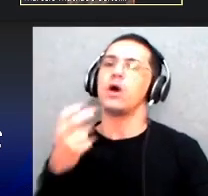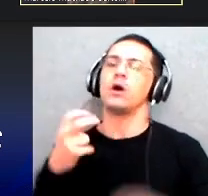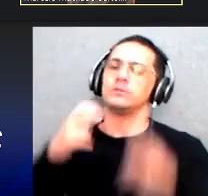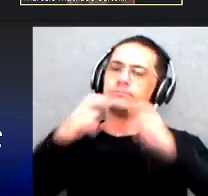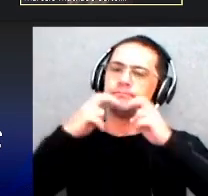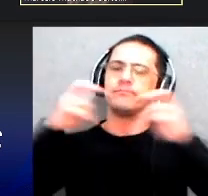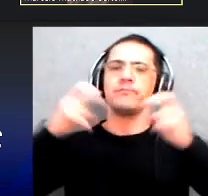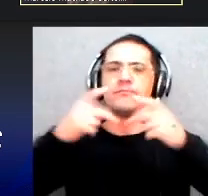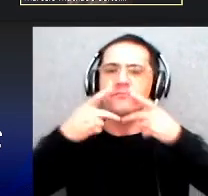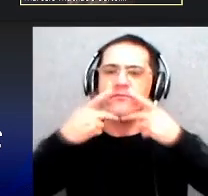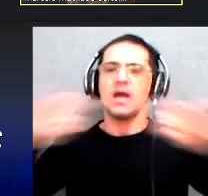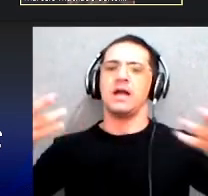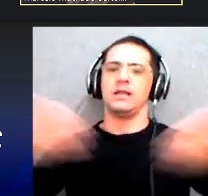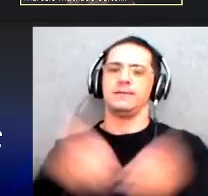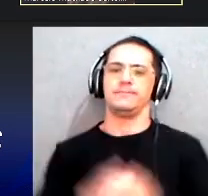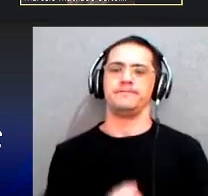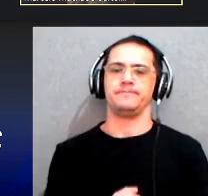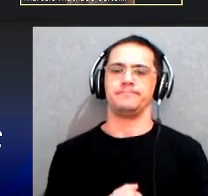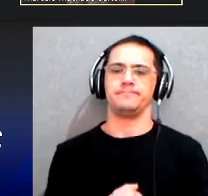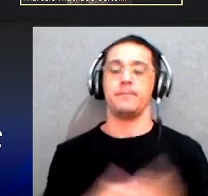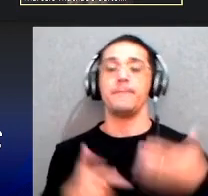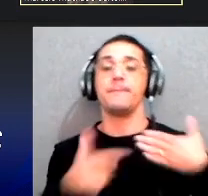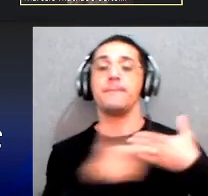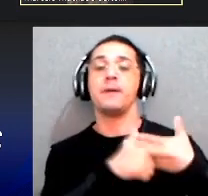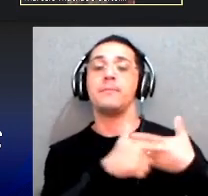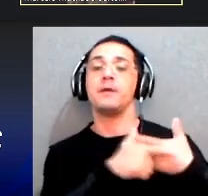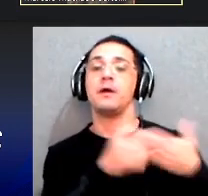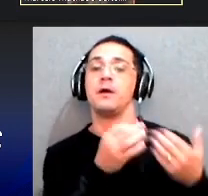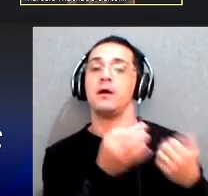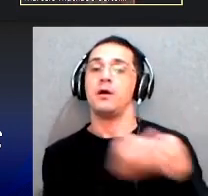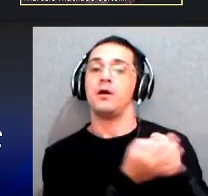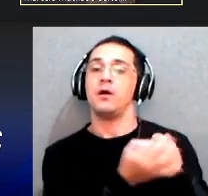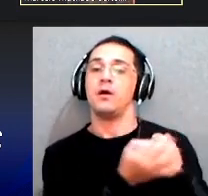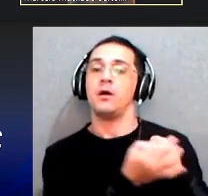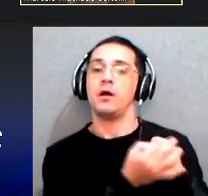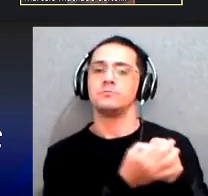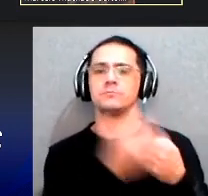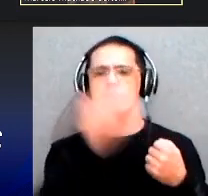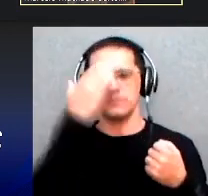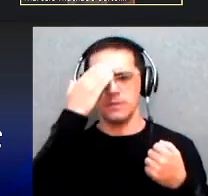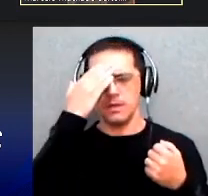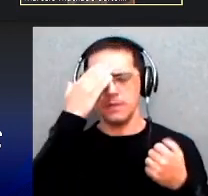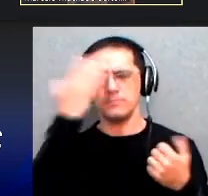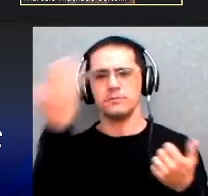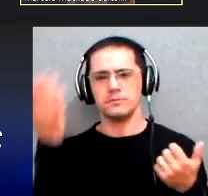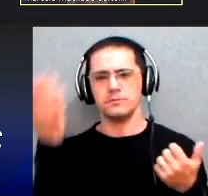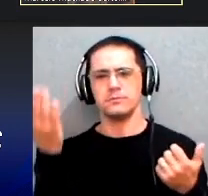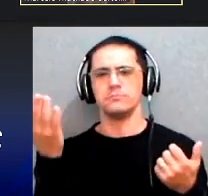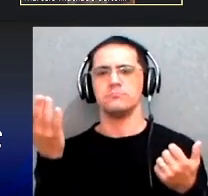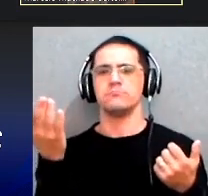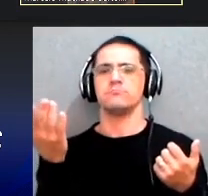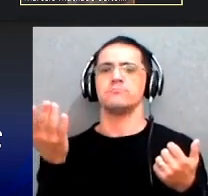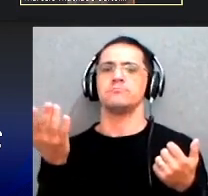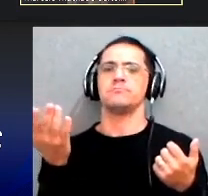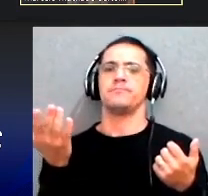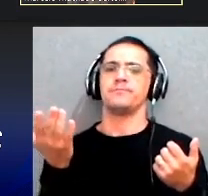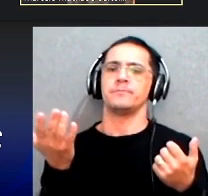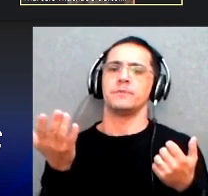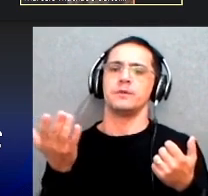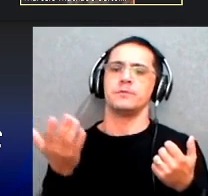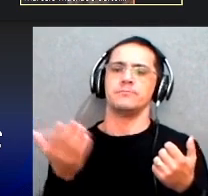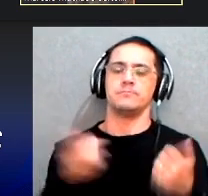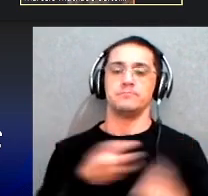país. Portanto, as atribuições do advogado, como sabemos todos, transbordaram um ministério exclusivamente